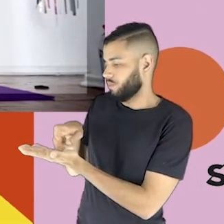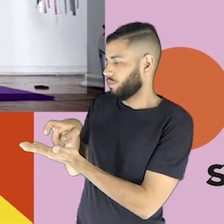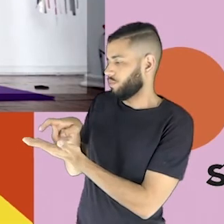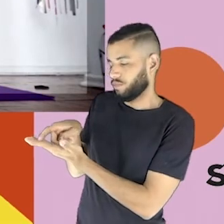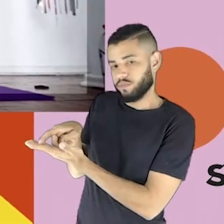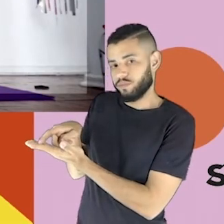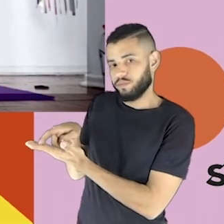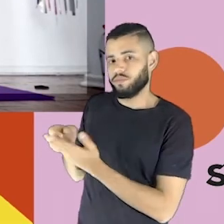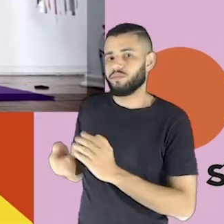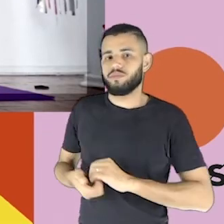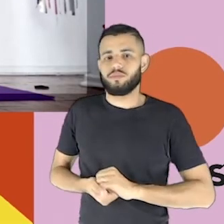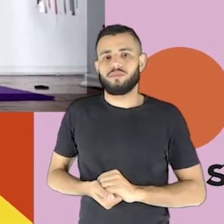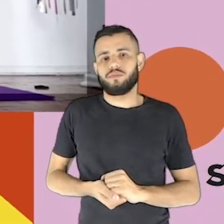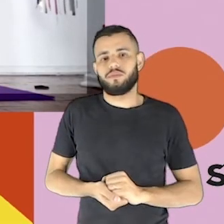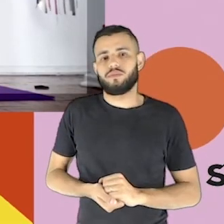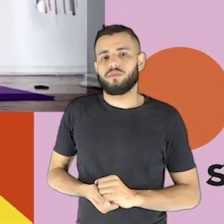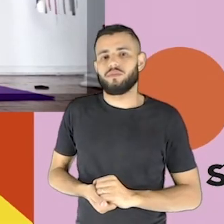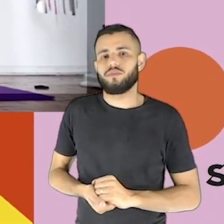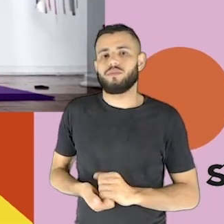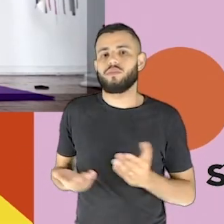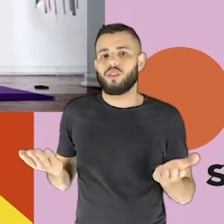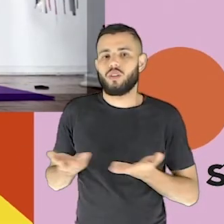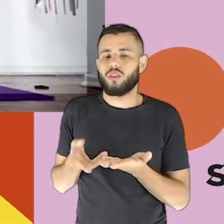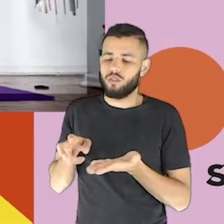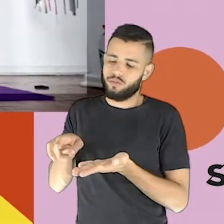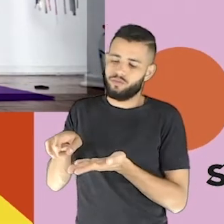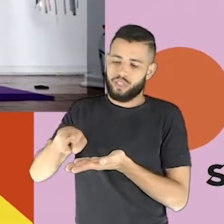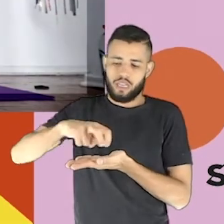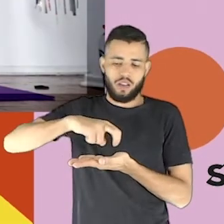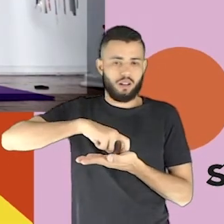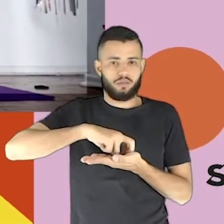frente. Vou virar para o outro lado para vocês conseguirem me ver melhor.